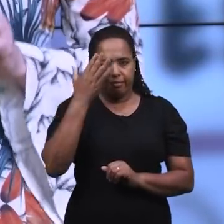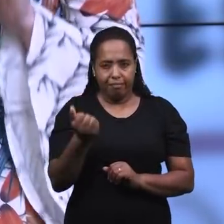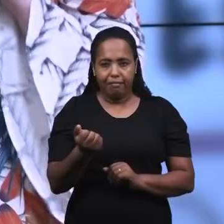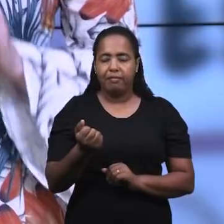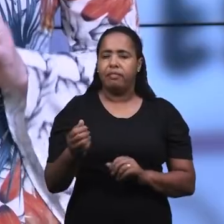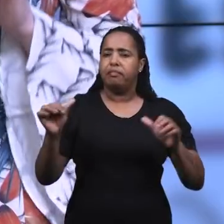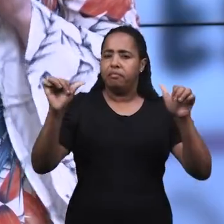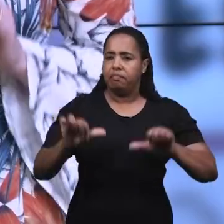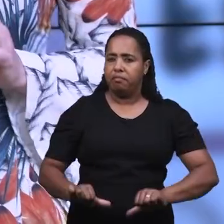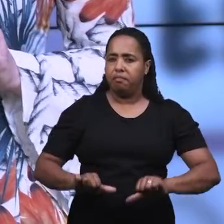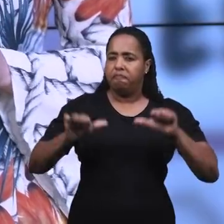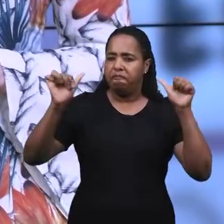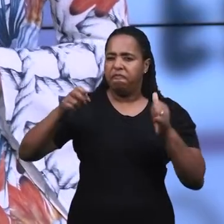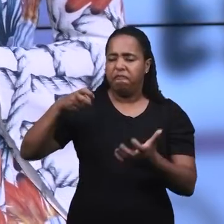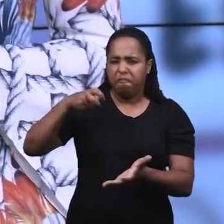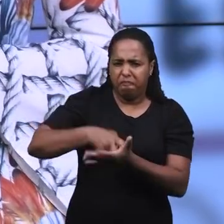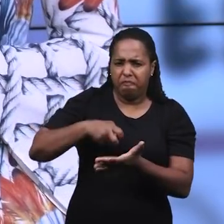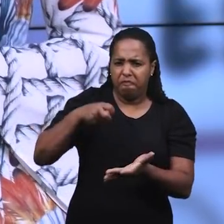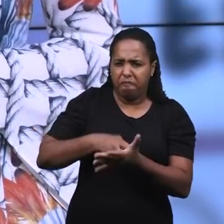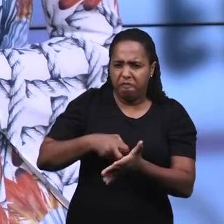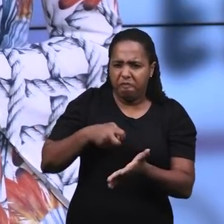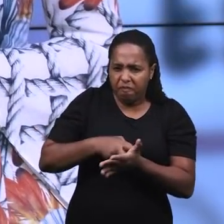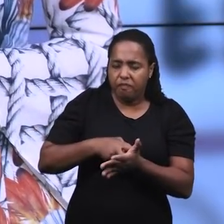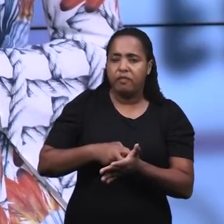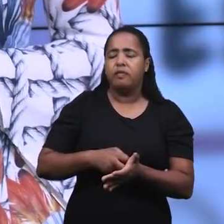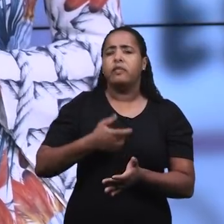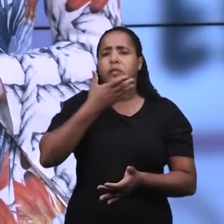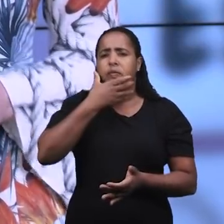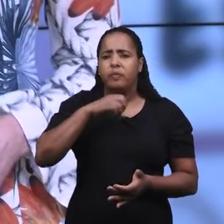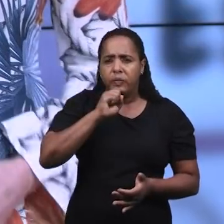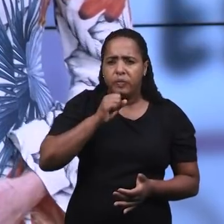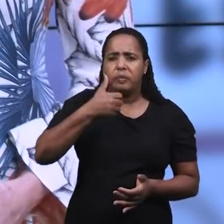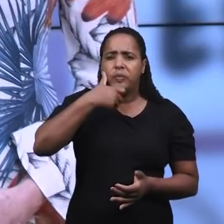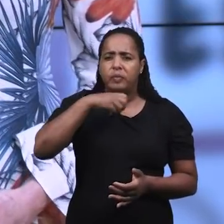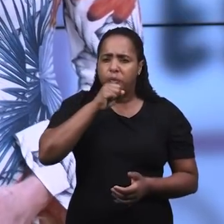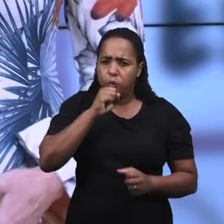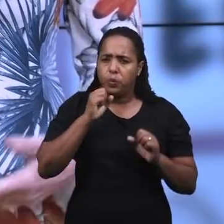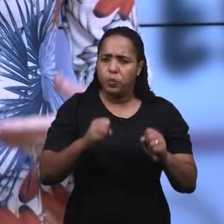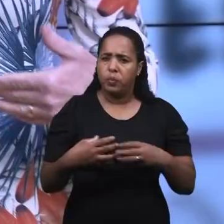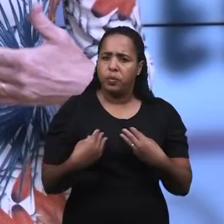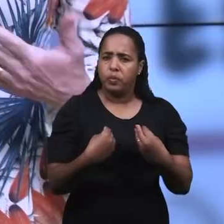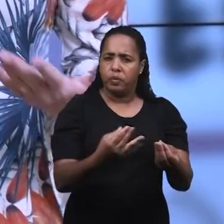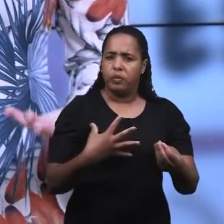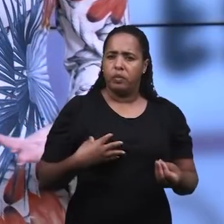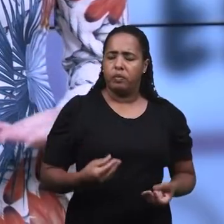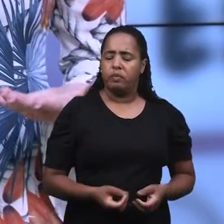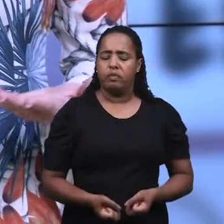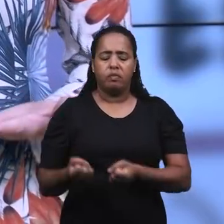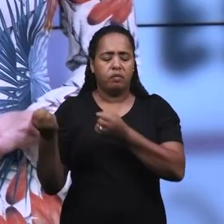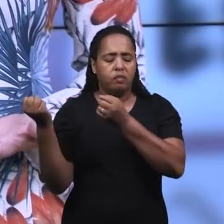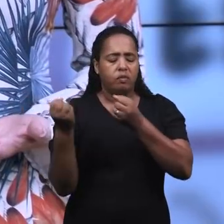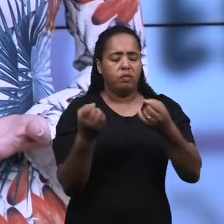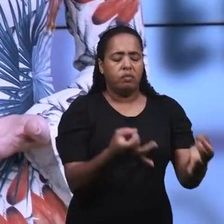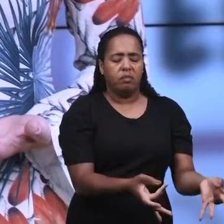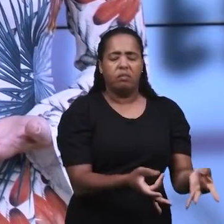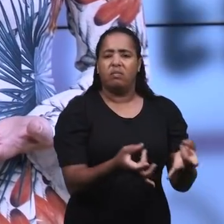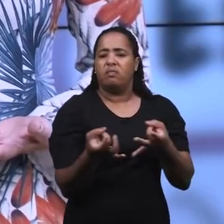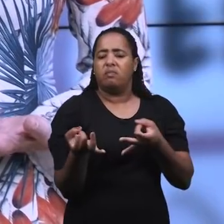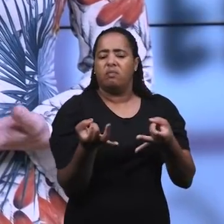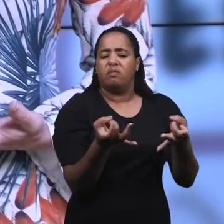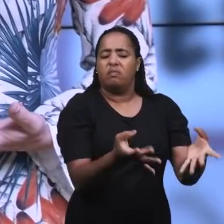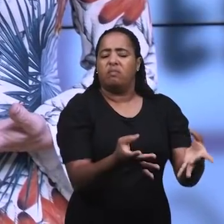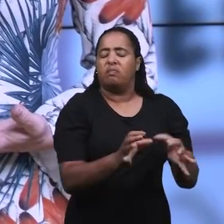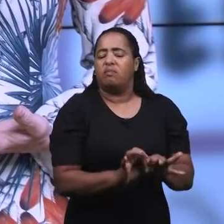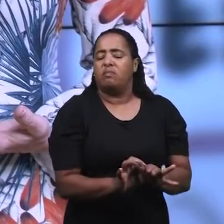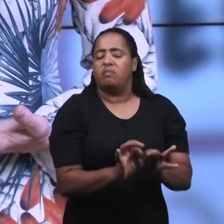qual o pior castigo que um pai e uma mãe podem dar ao filho? Deixá-los agir de acordo